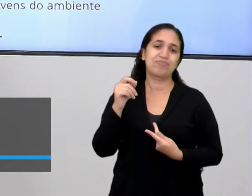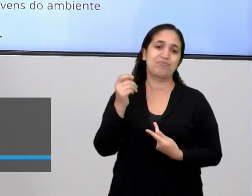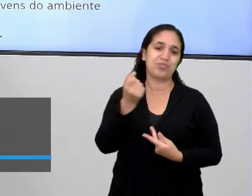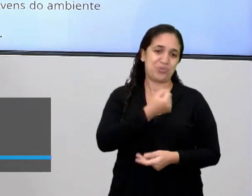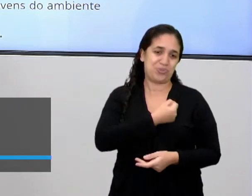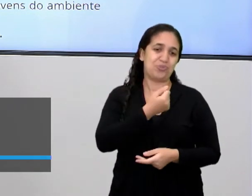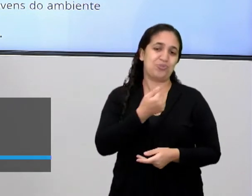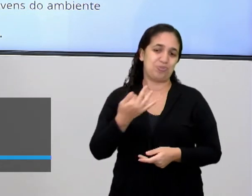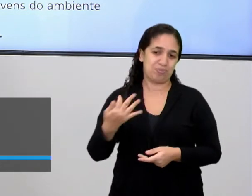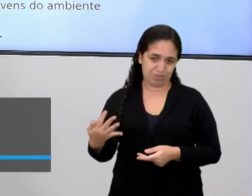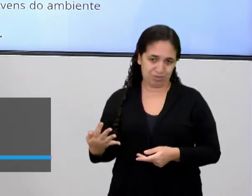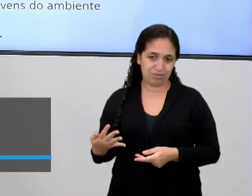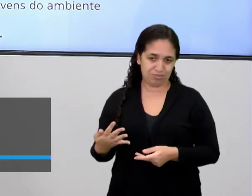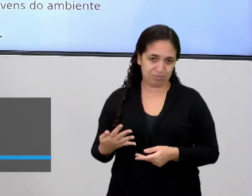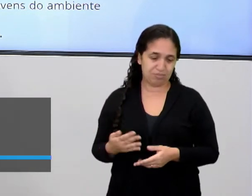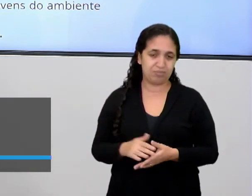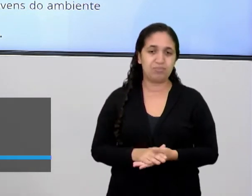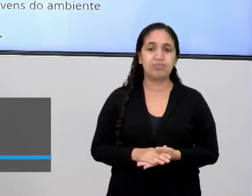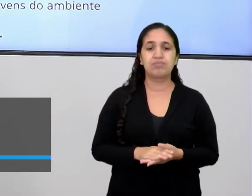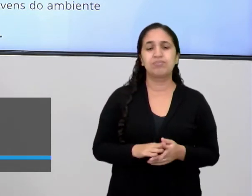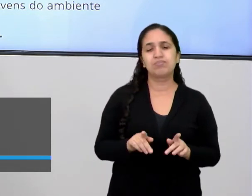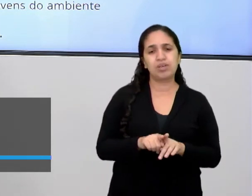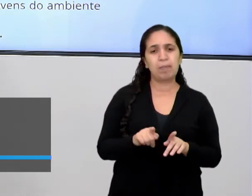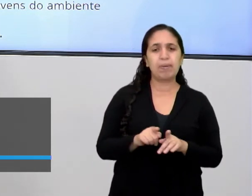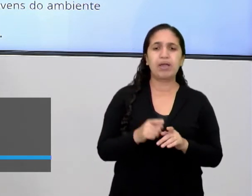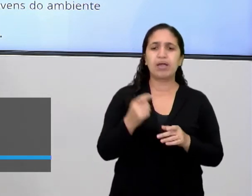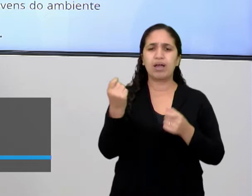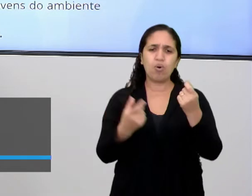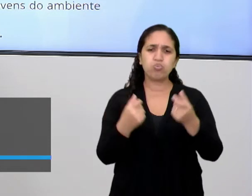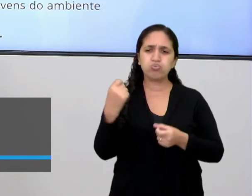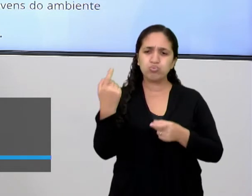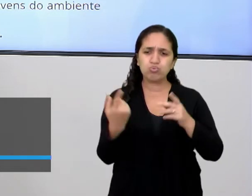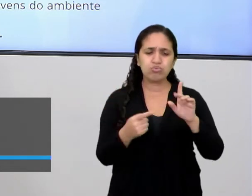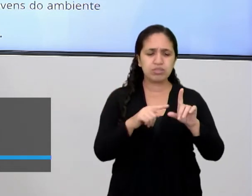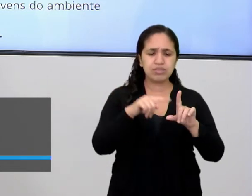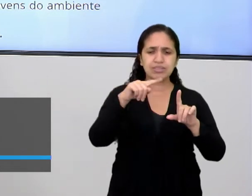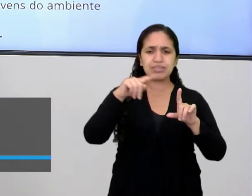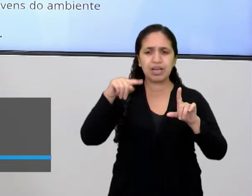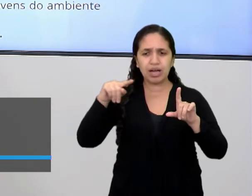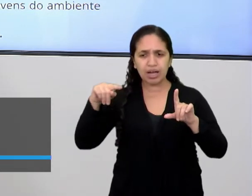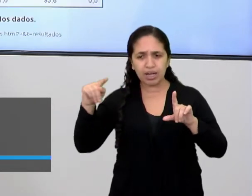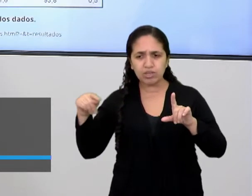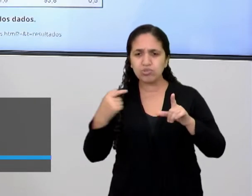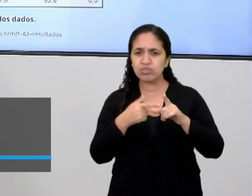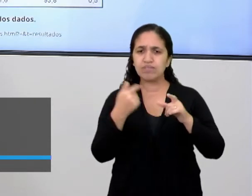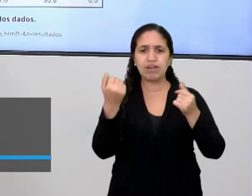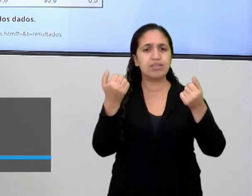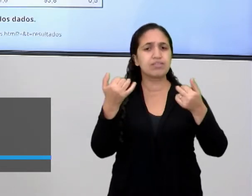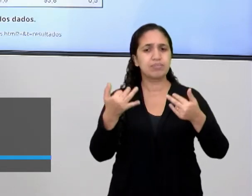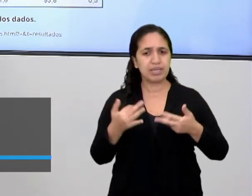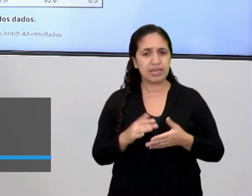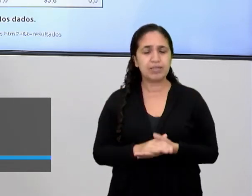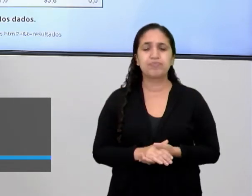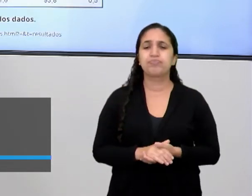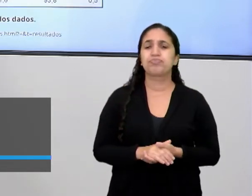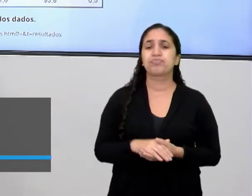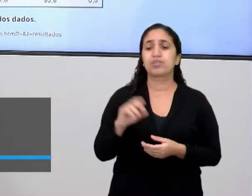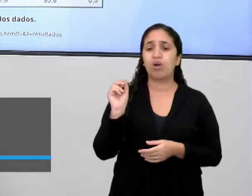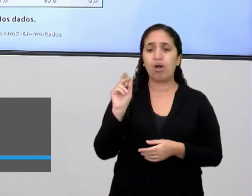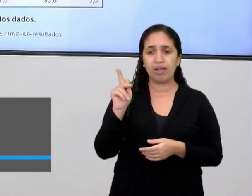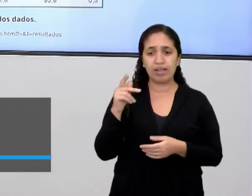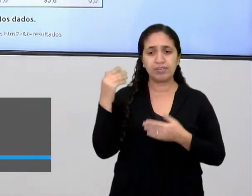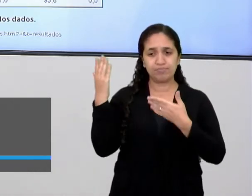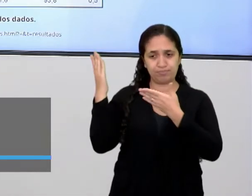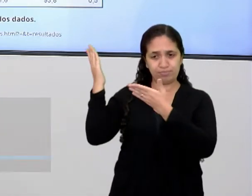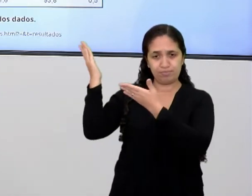para vocês alguns dados estatísticos e a gente vai discorrer um pouquinho mais sobre eles, tá ok? Então veja o que aparece